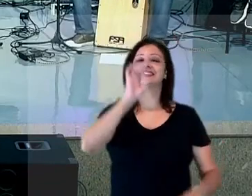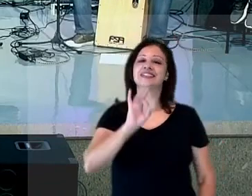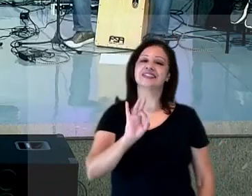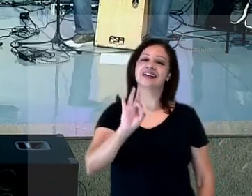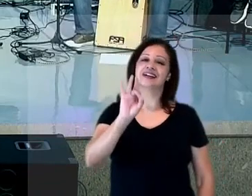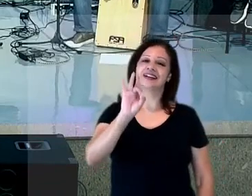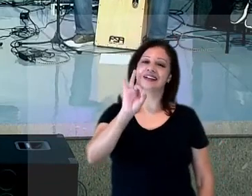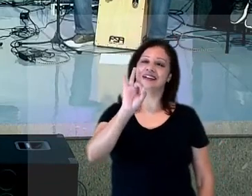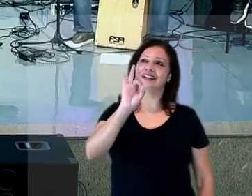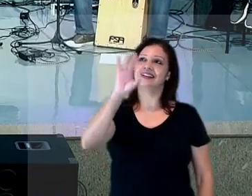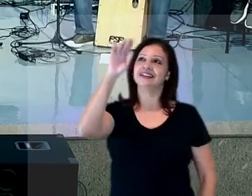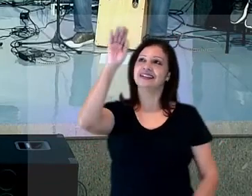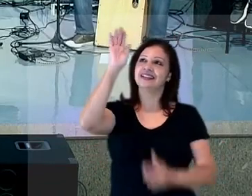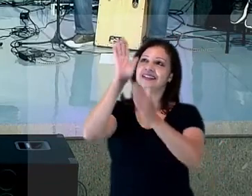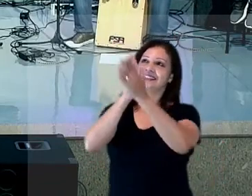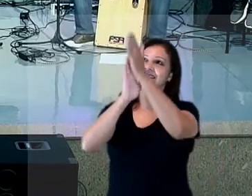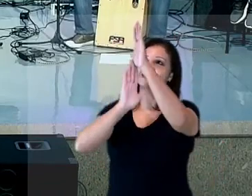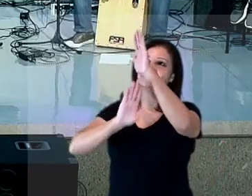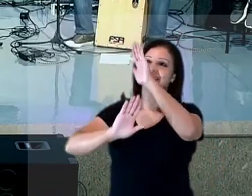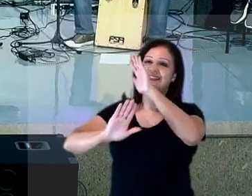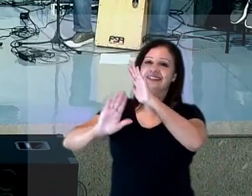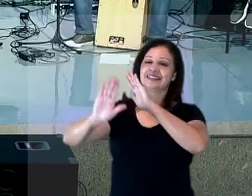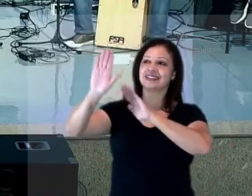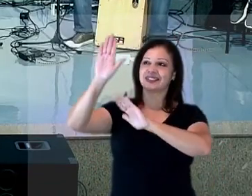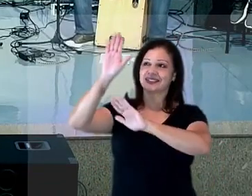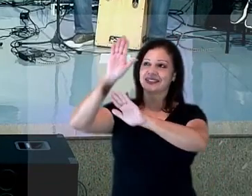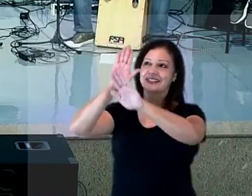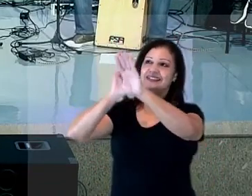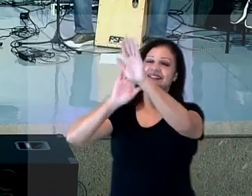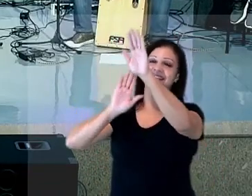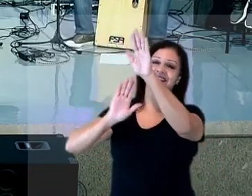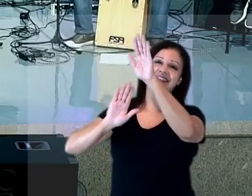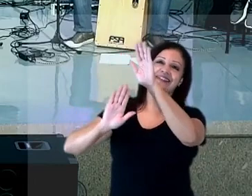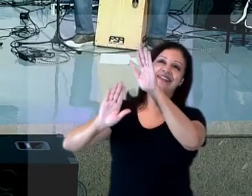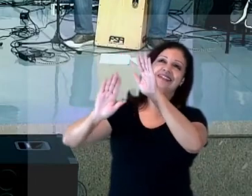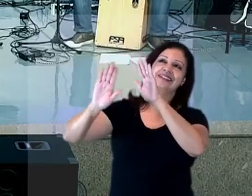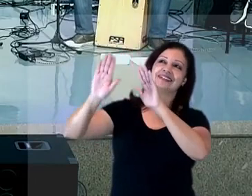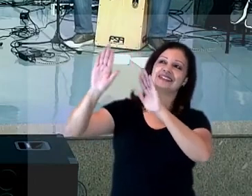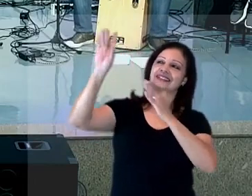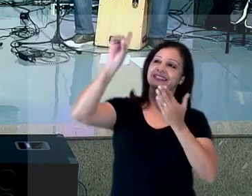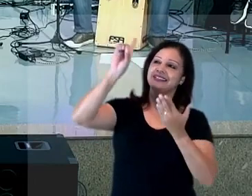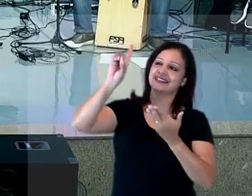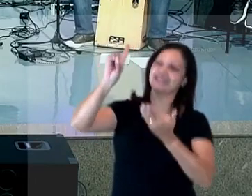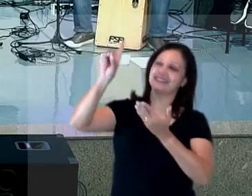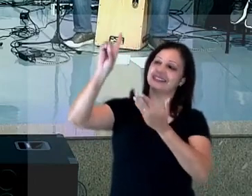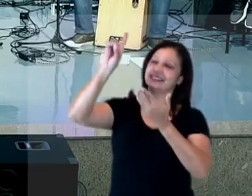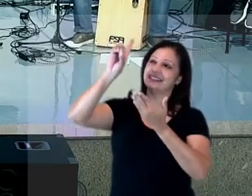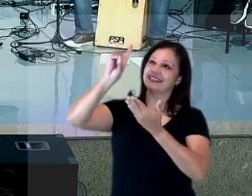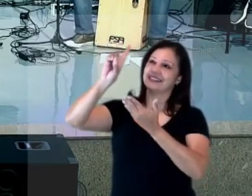mais. Só pra te adorar